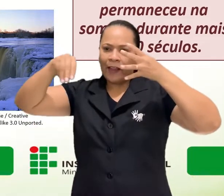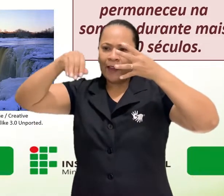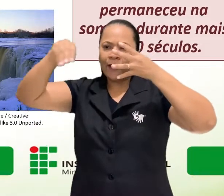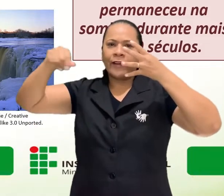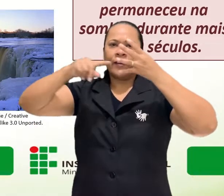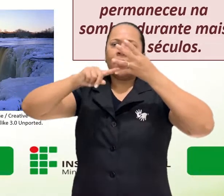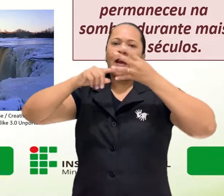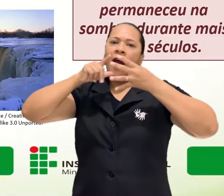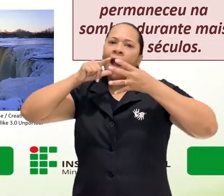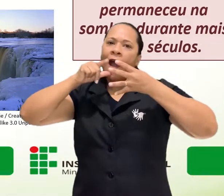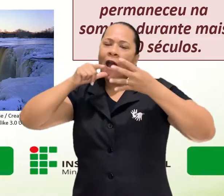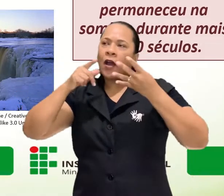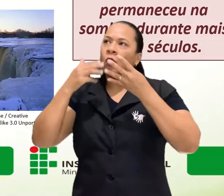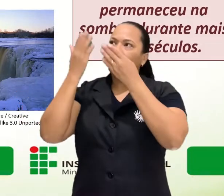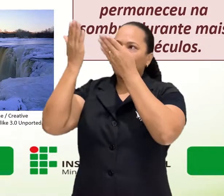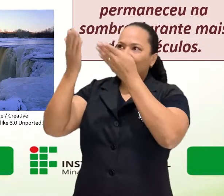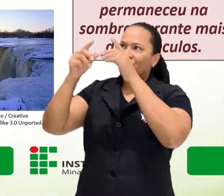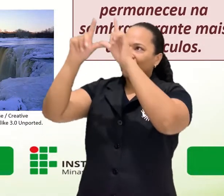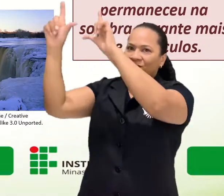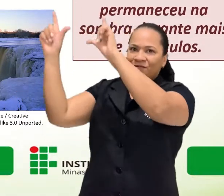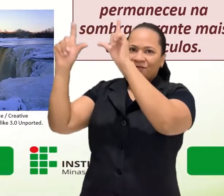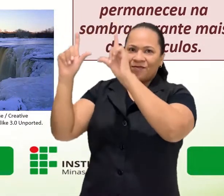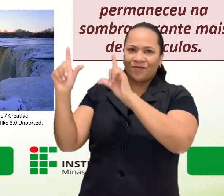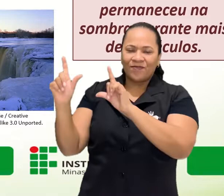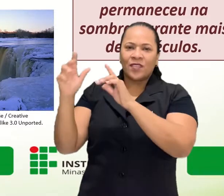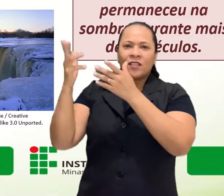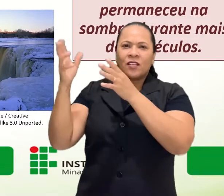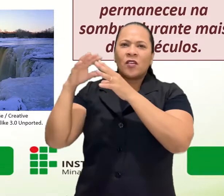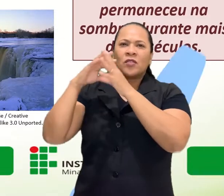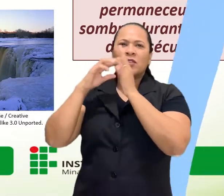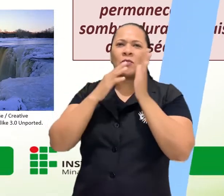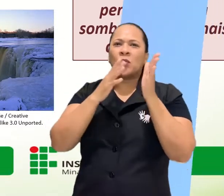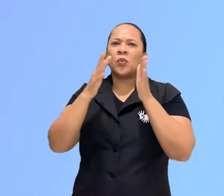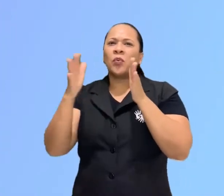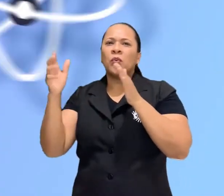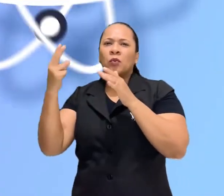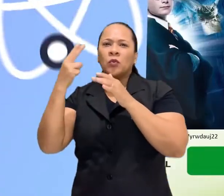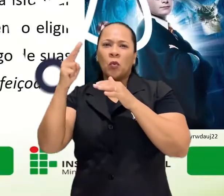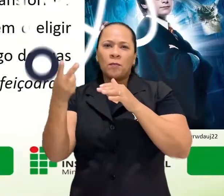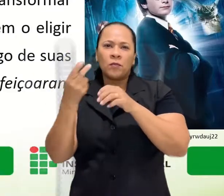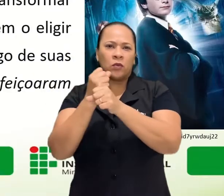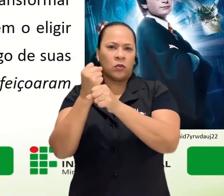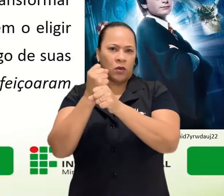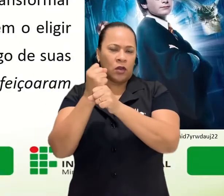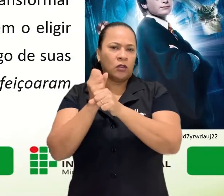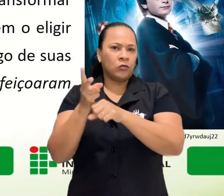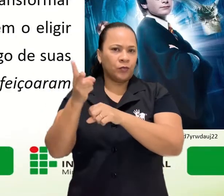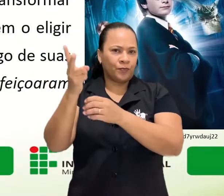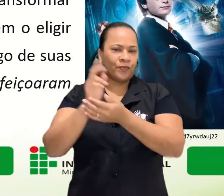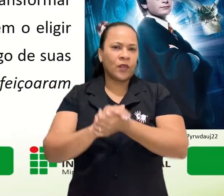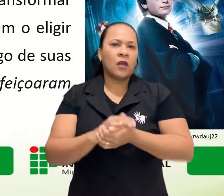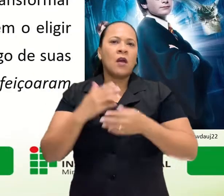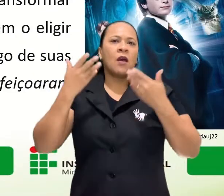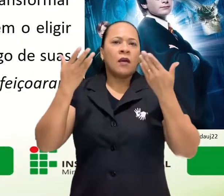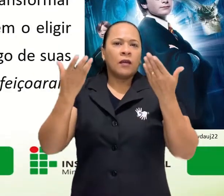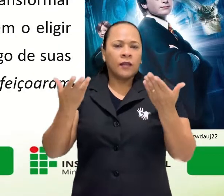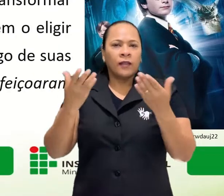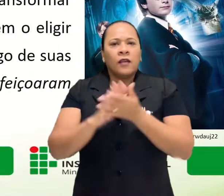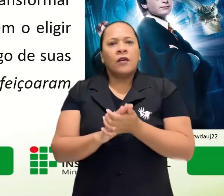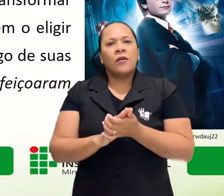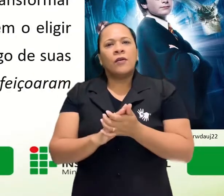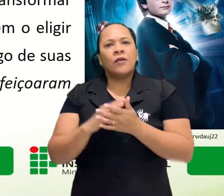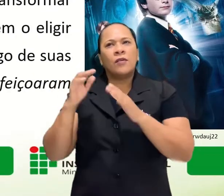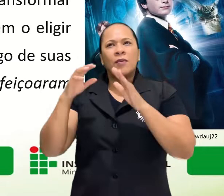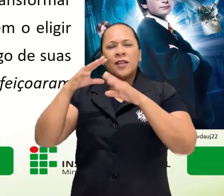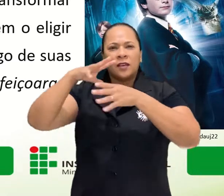água. E esse modelo acabou prevalecendo por mais de 2.000 anos. Na Idade Média,